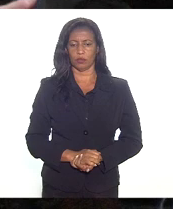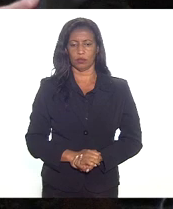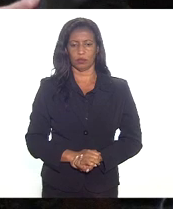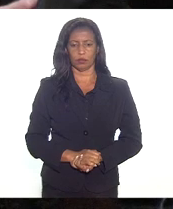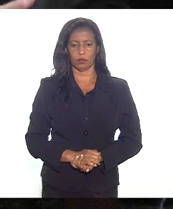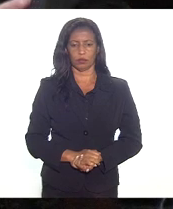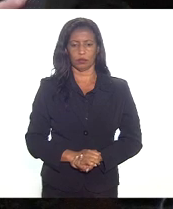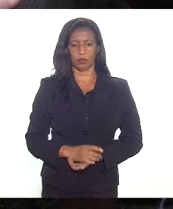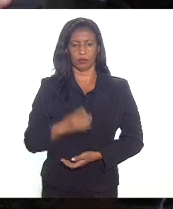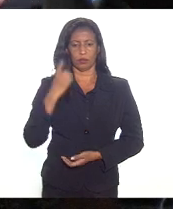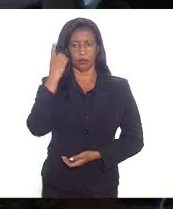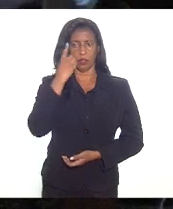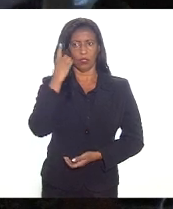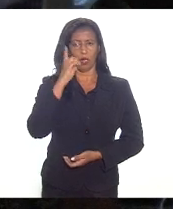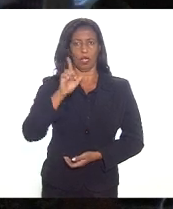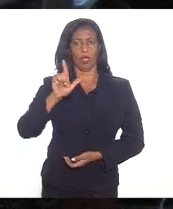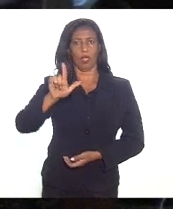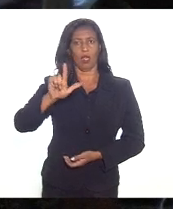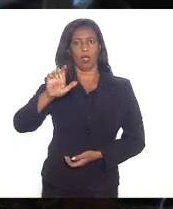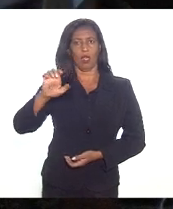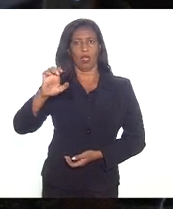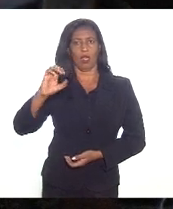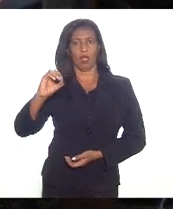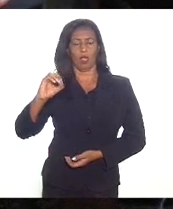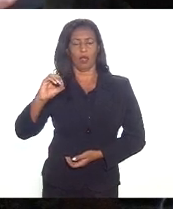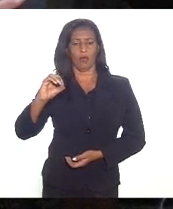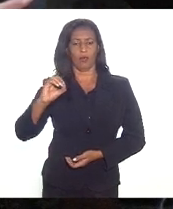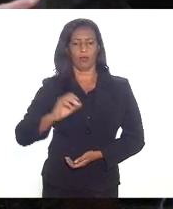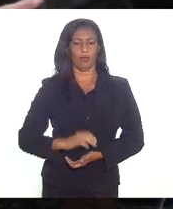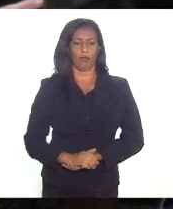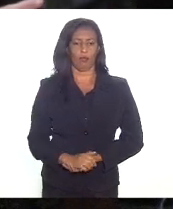Deputado Léo Vieira.